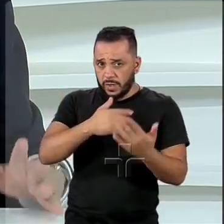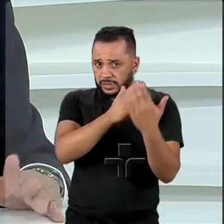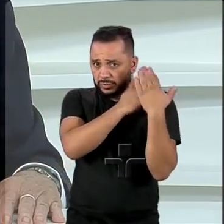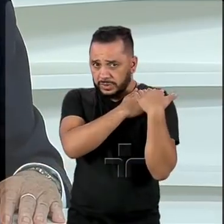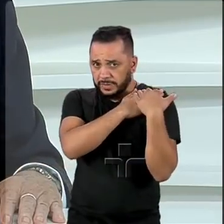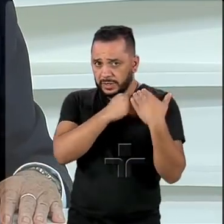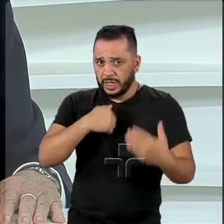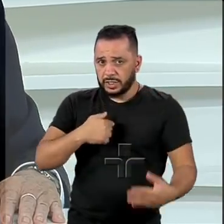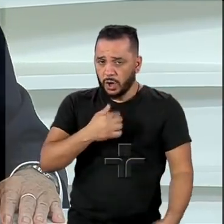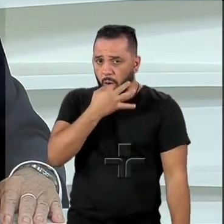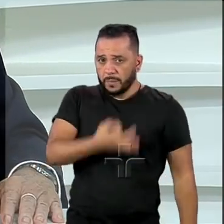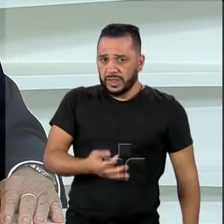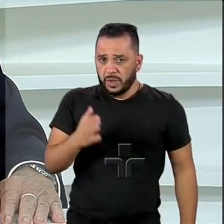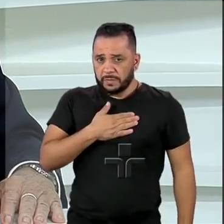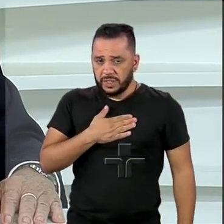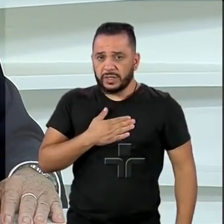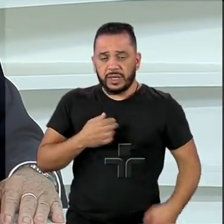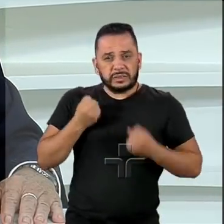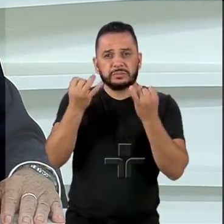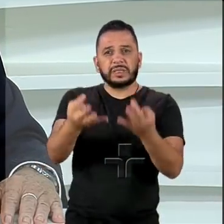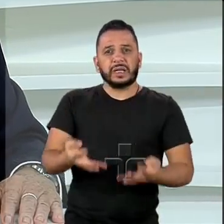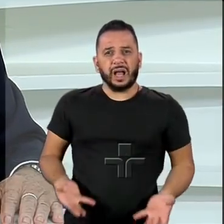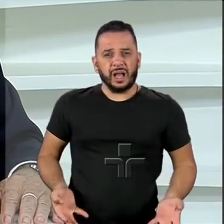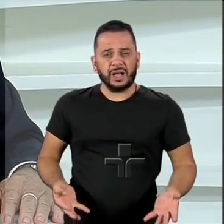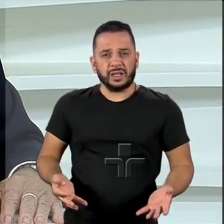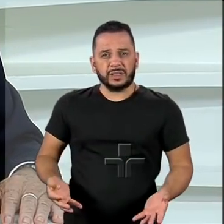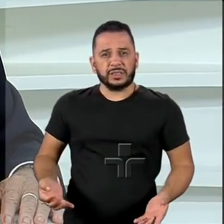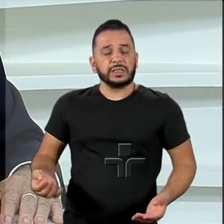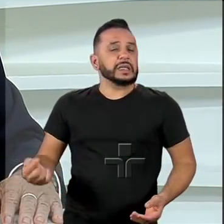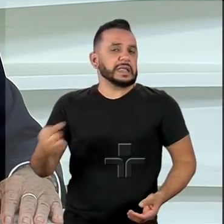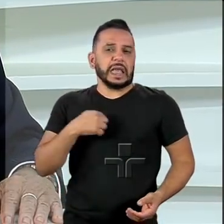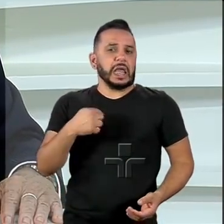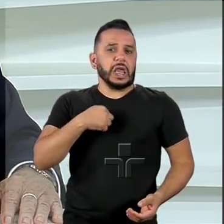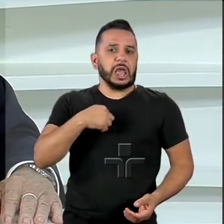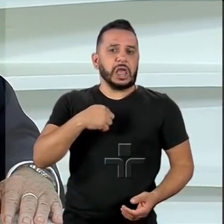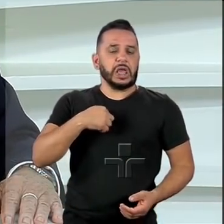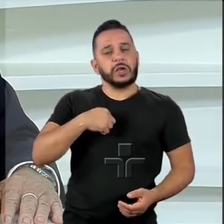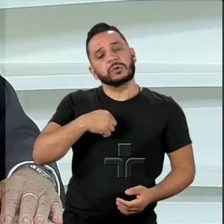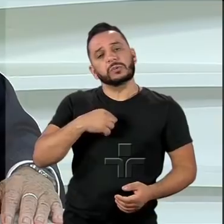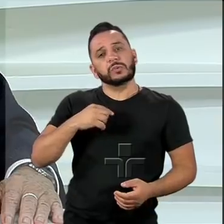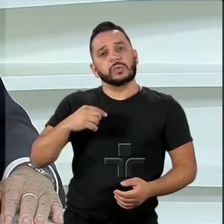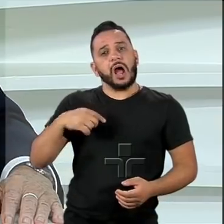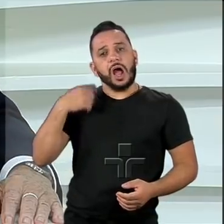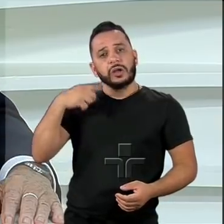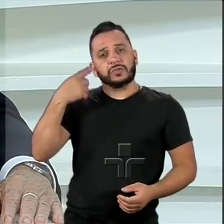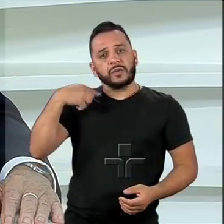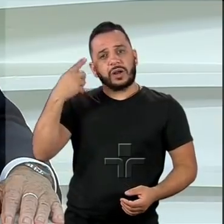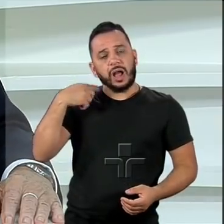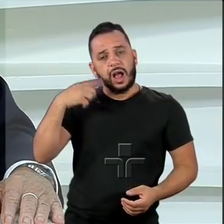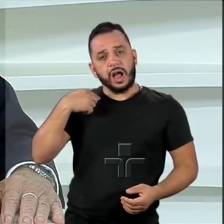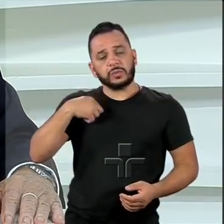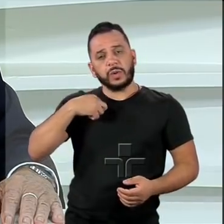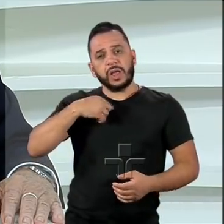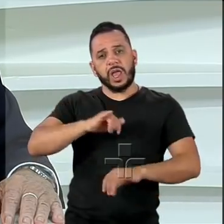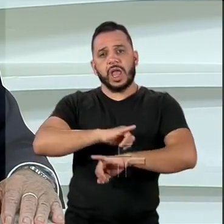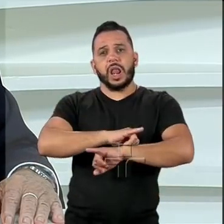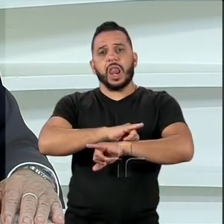penso e não de fazer uma declaração como advogado para